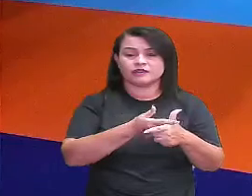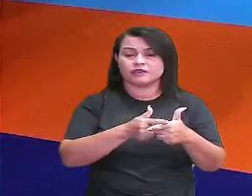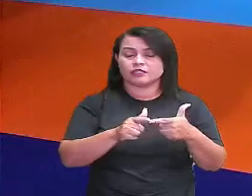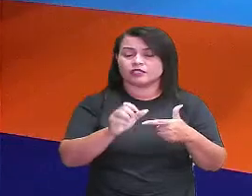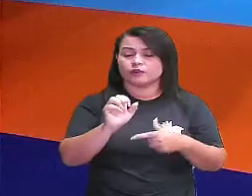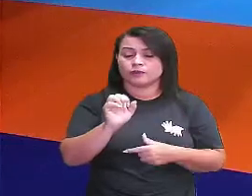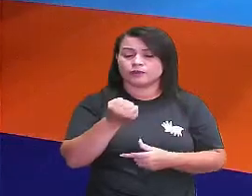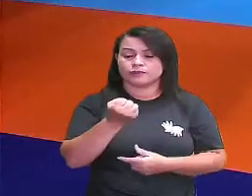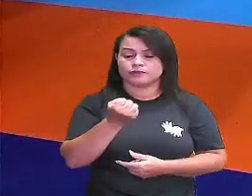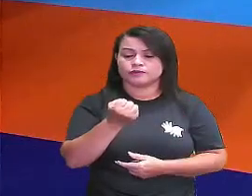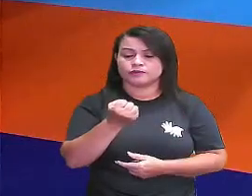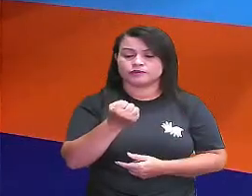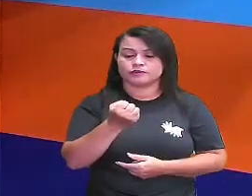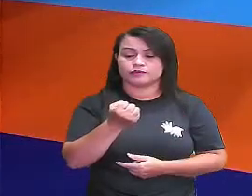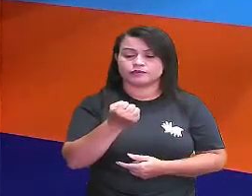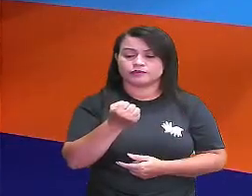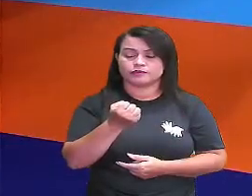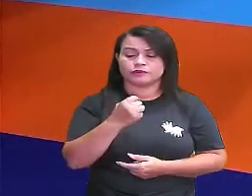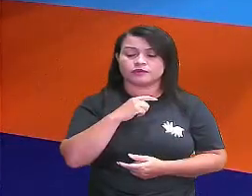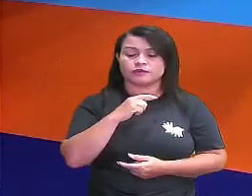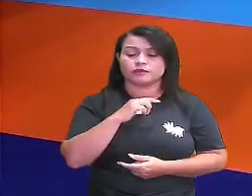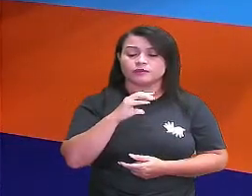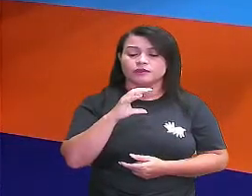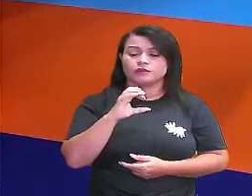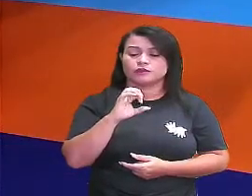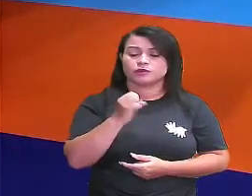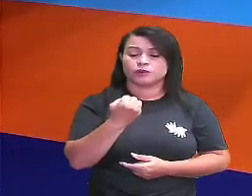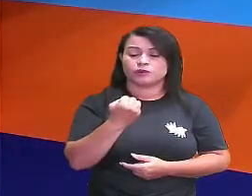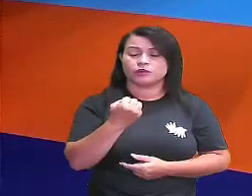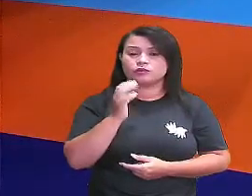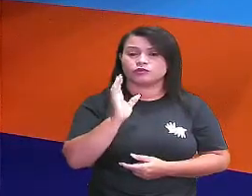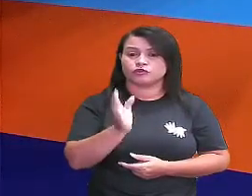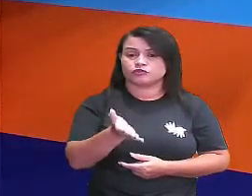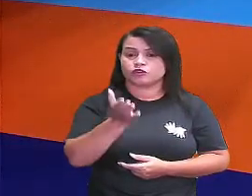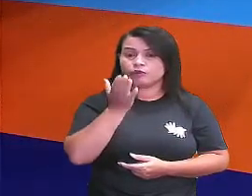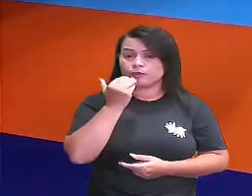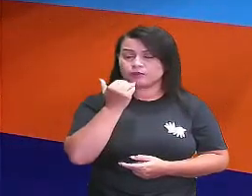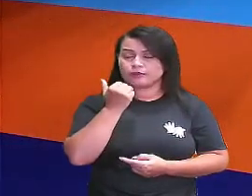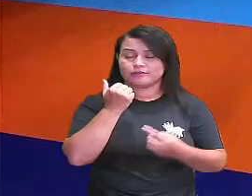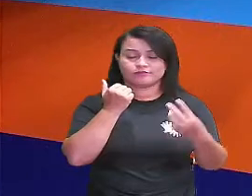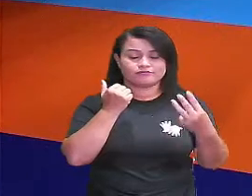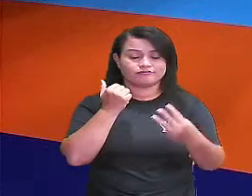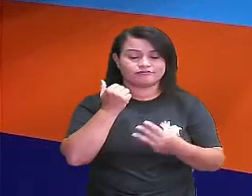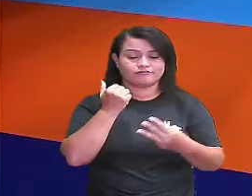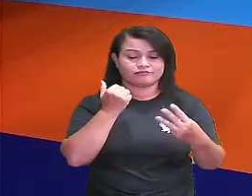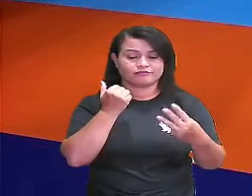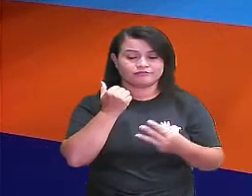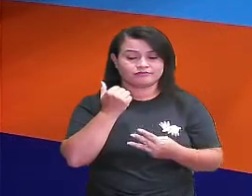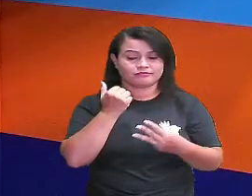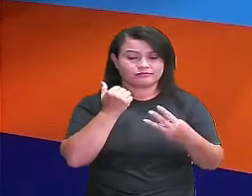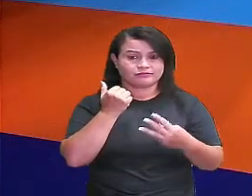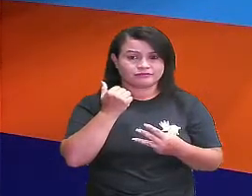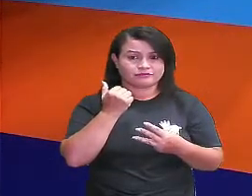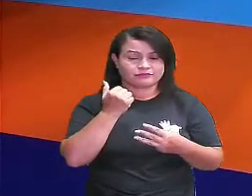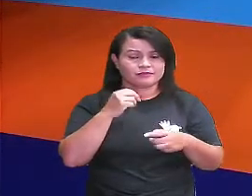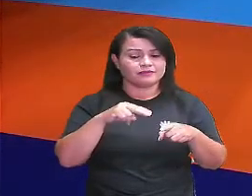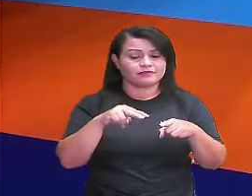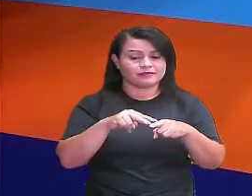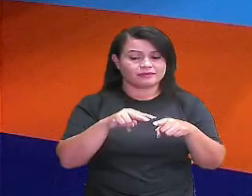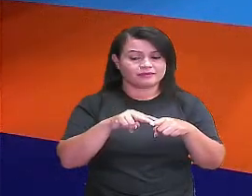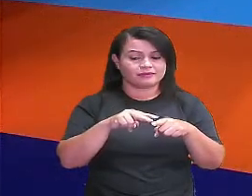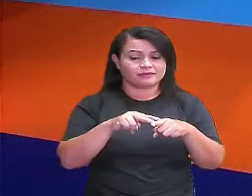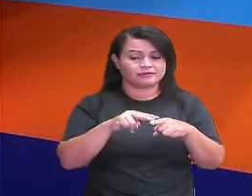8. Dessas 8 aqui, eu já comi 3 pizzas, ó. Tá faltando 3